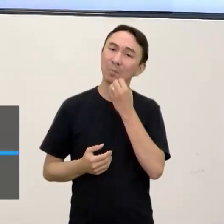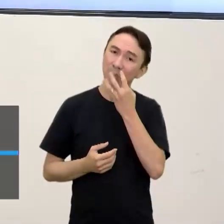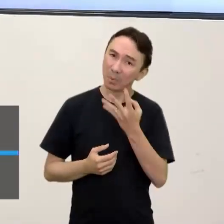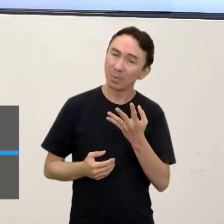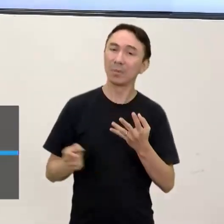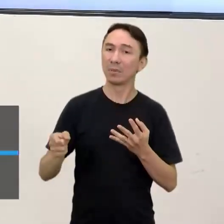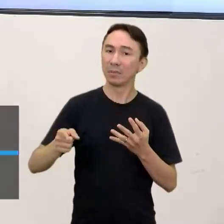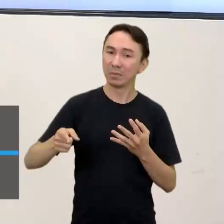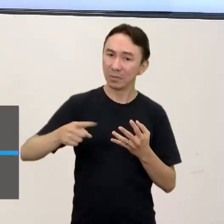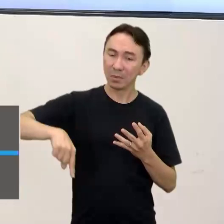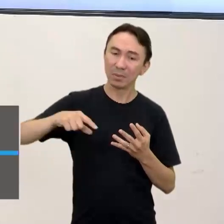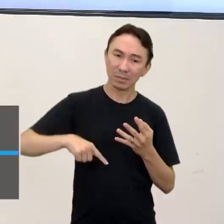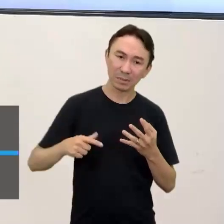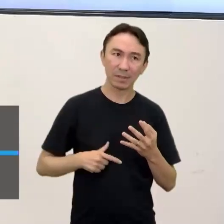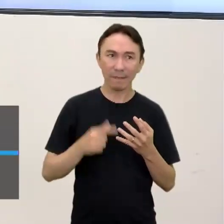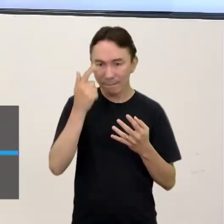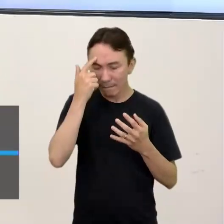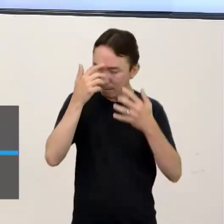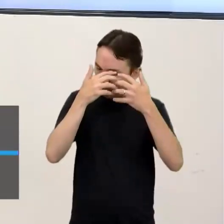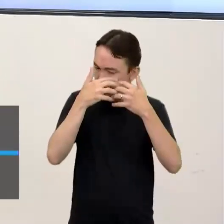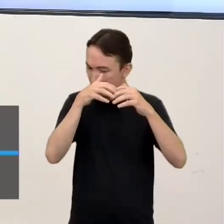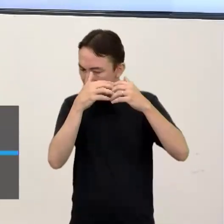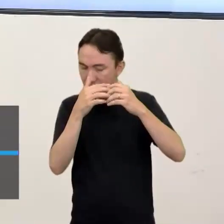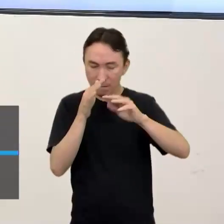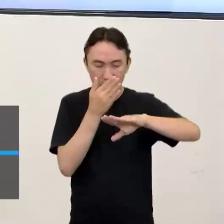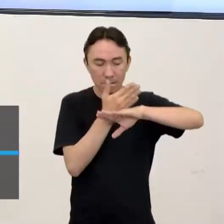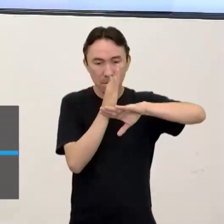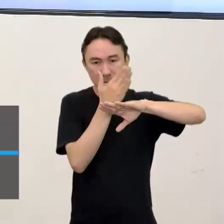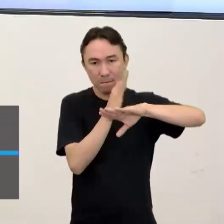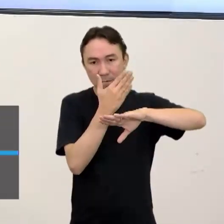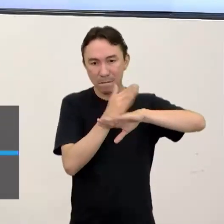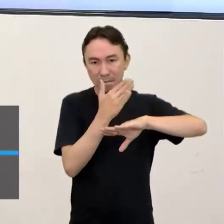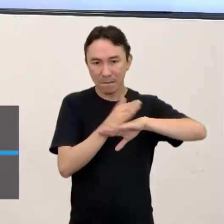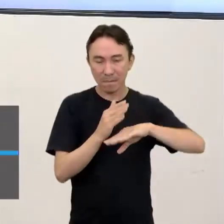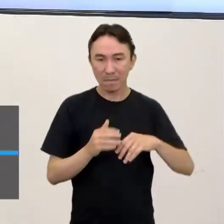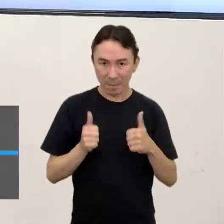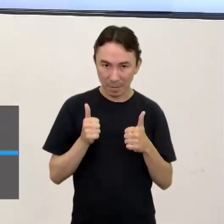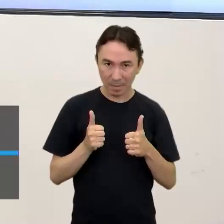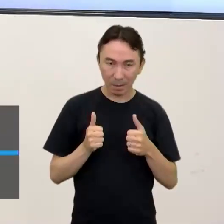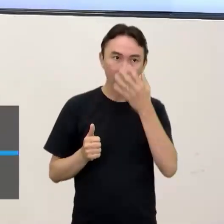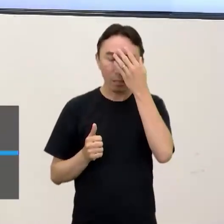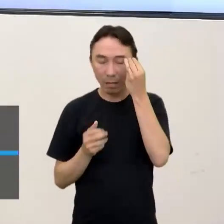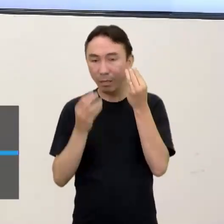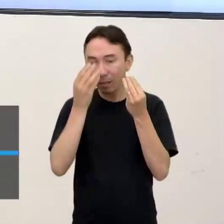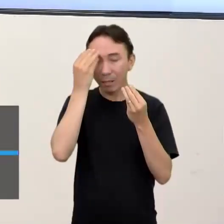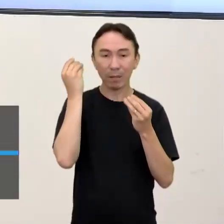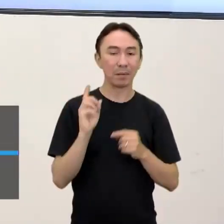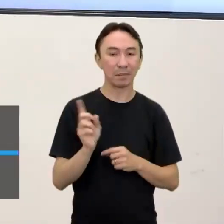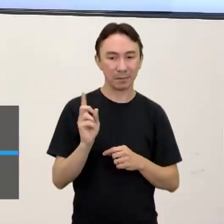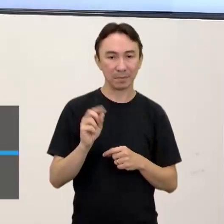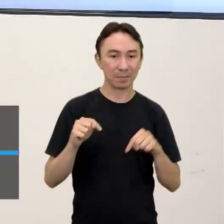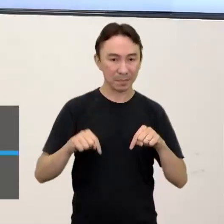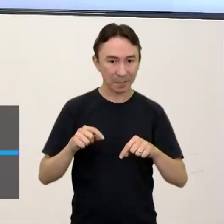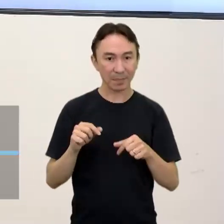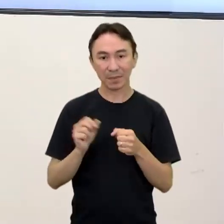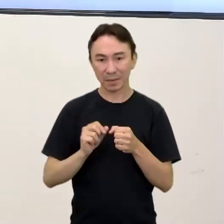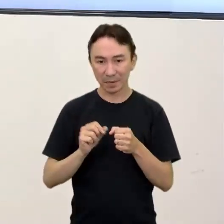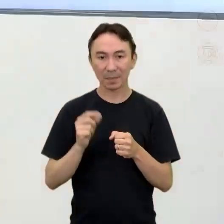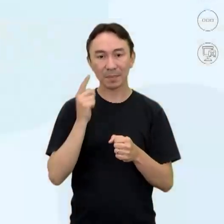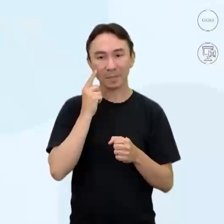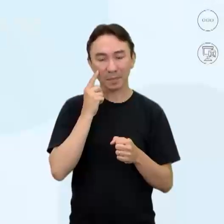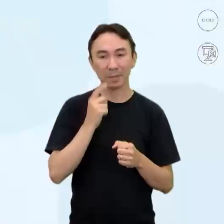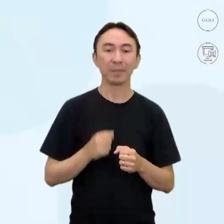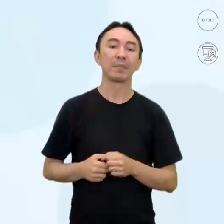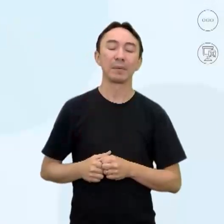para treinar, né, para o pensamento ficar mais ágil, pra gente não esquecer também da tabuada. Então, eu também vou fazer a mão aqui para vocês, ó, olho na